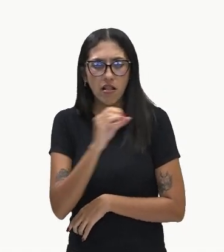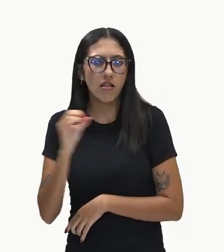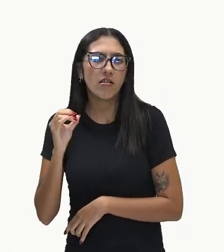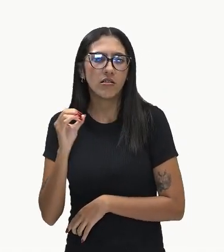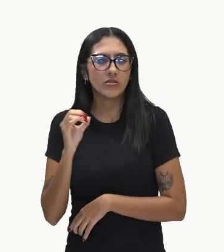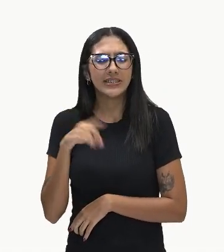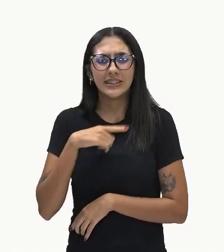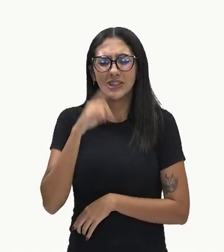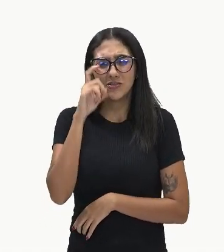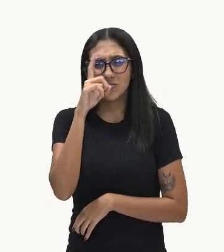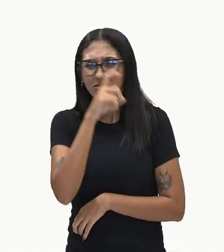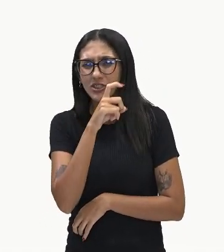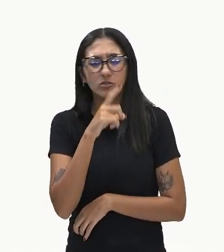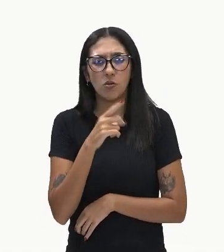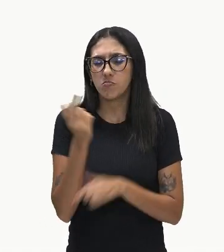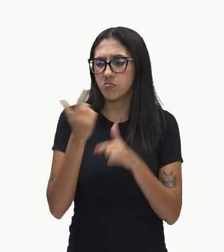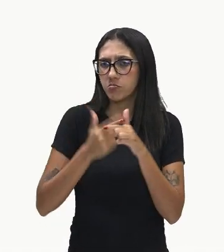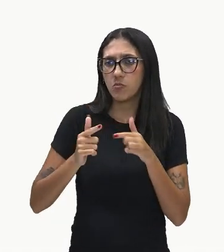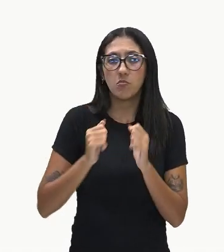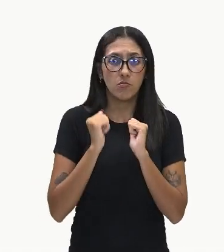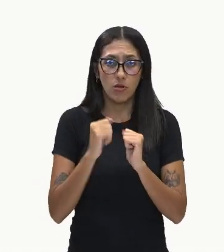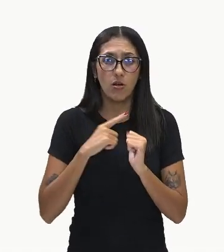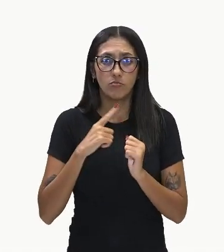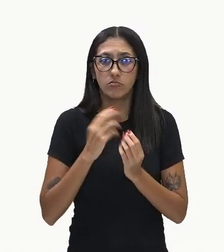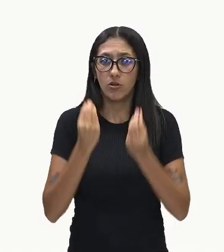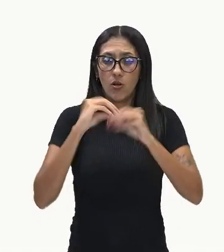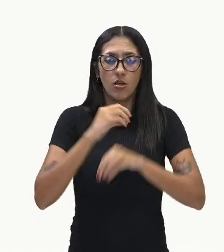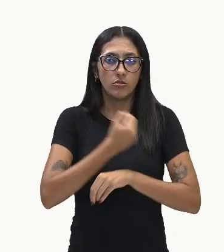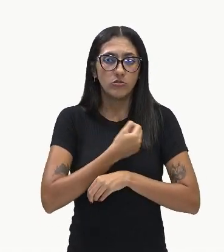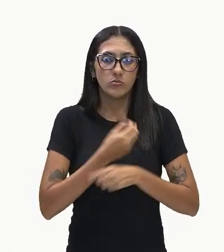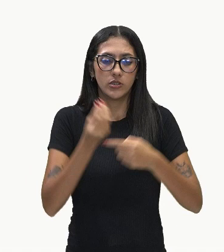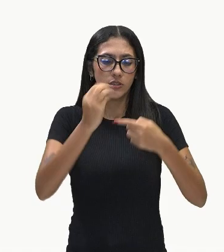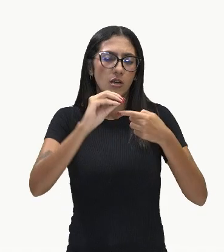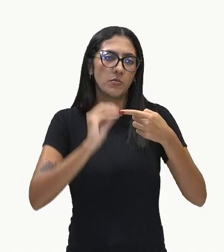taxa nessa forma fracionária. Vezes